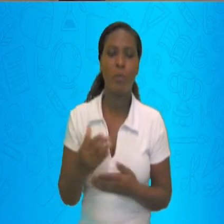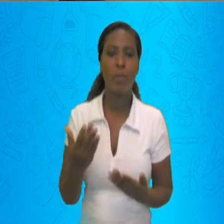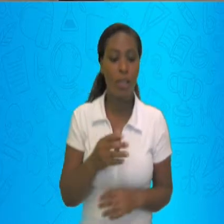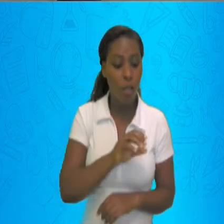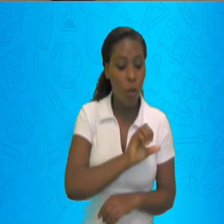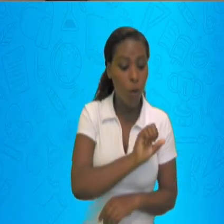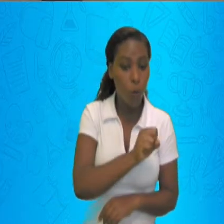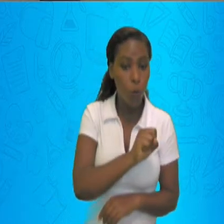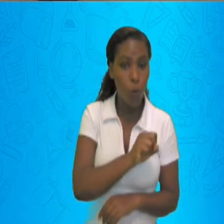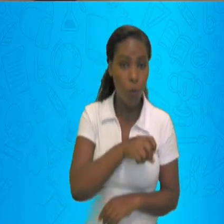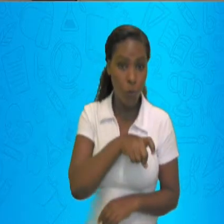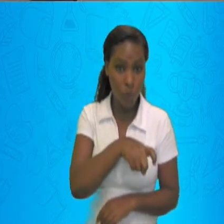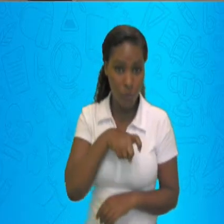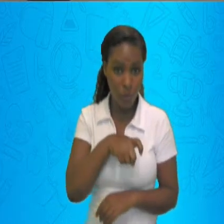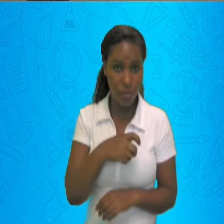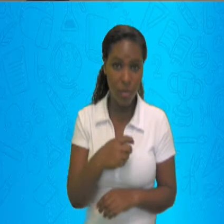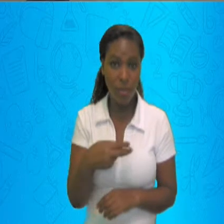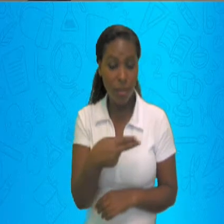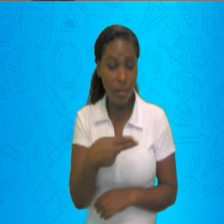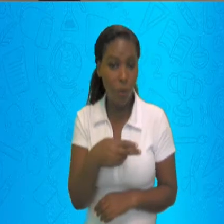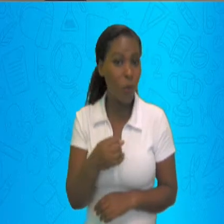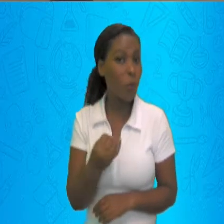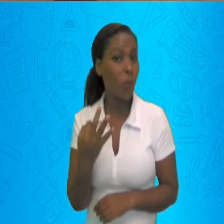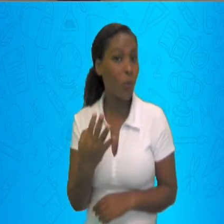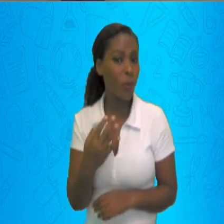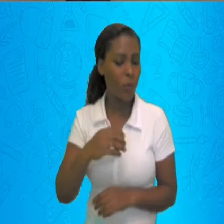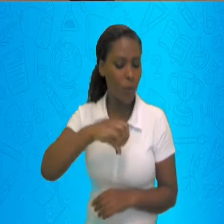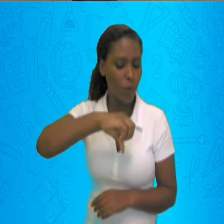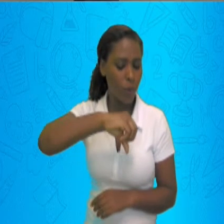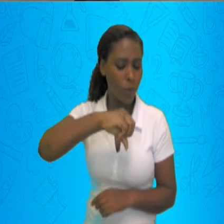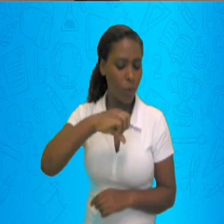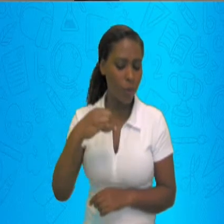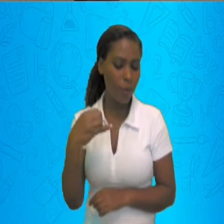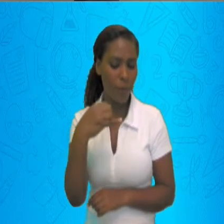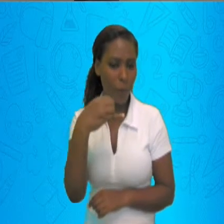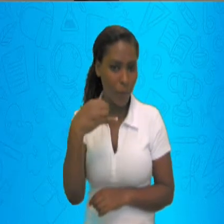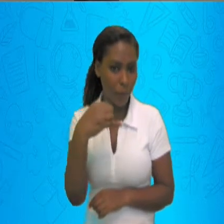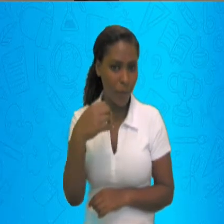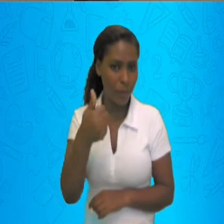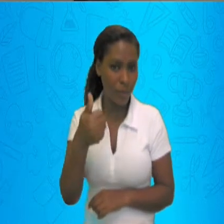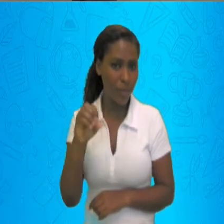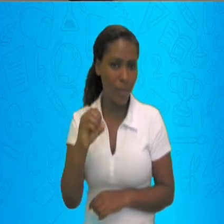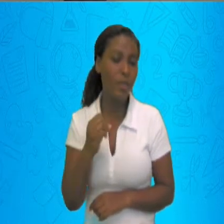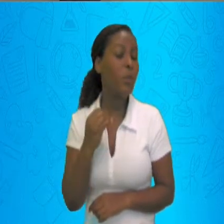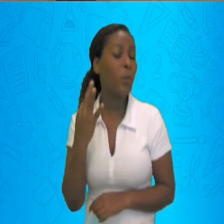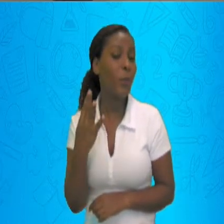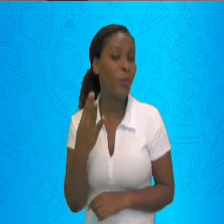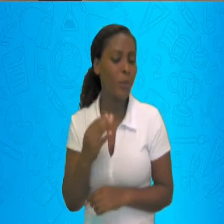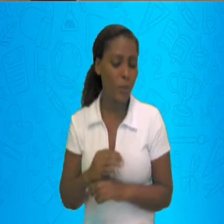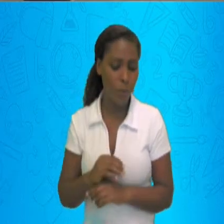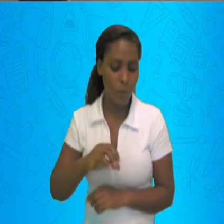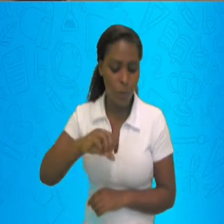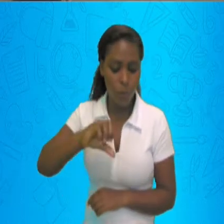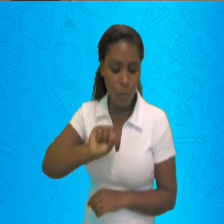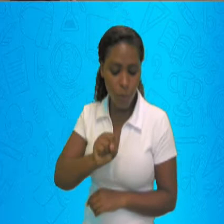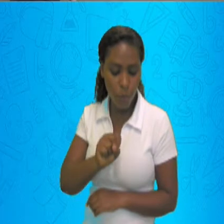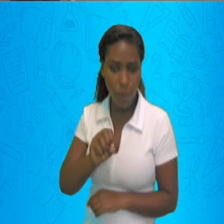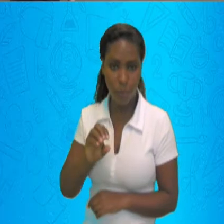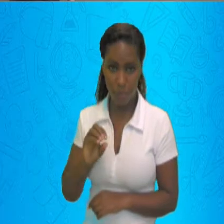8x vai ser igual a 90 menos 10. Quanto é 90 menos 10? 80.